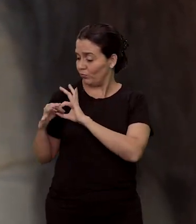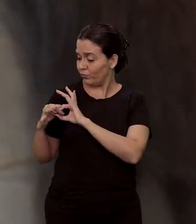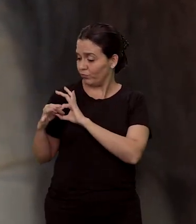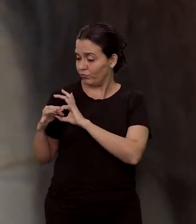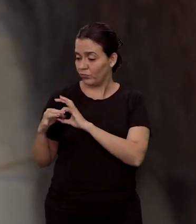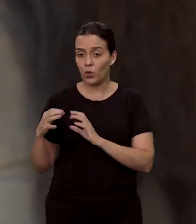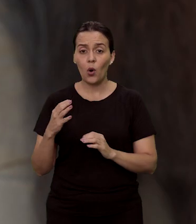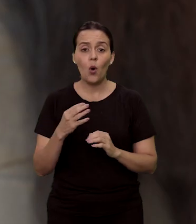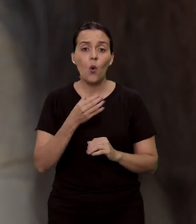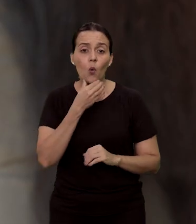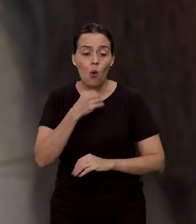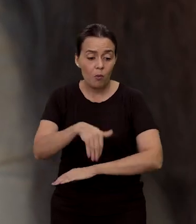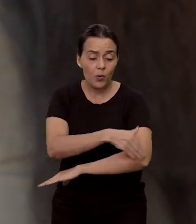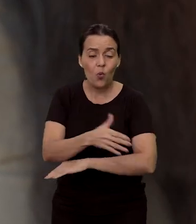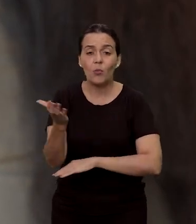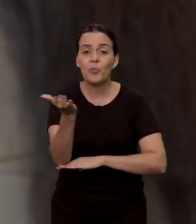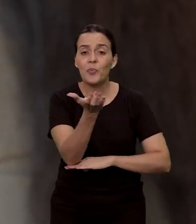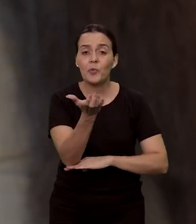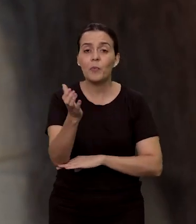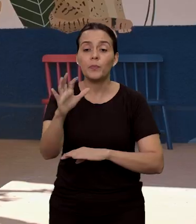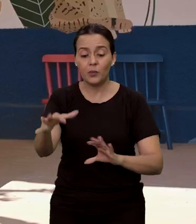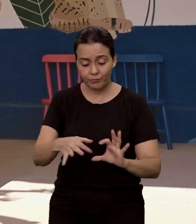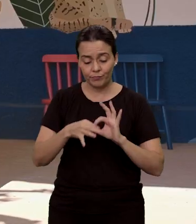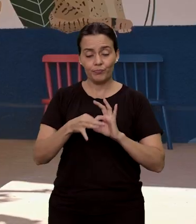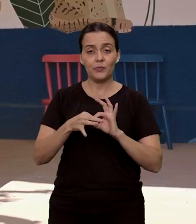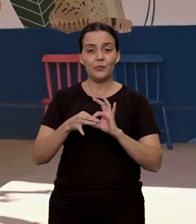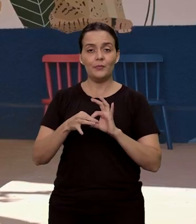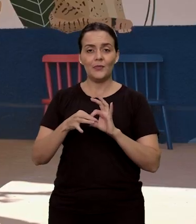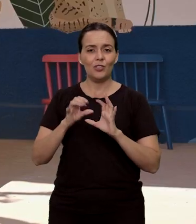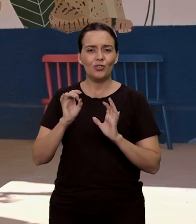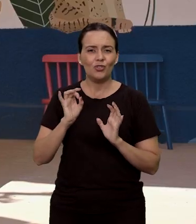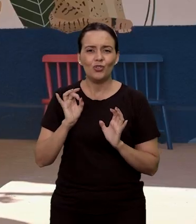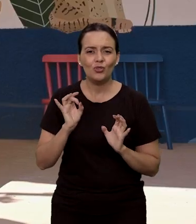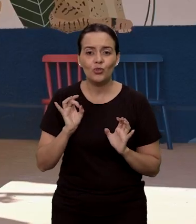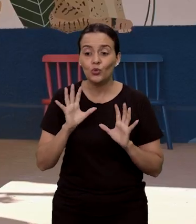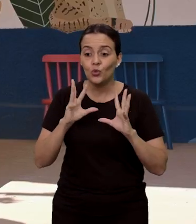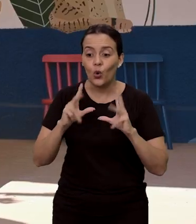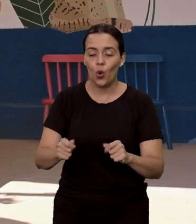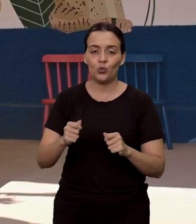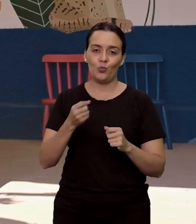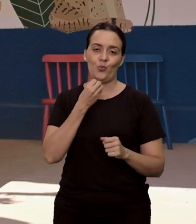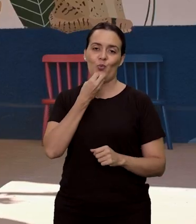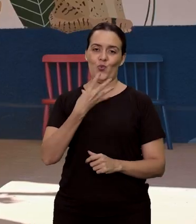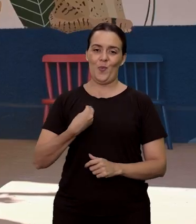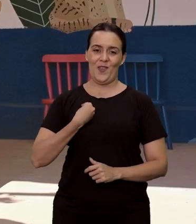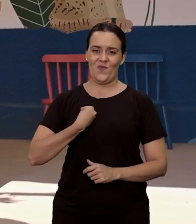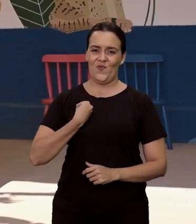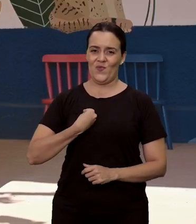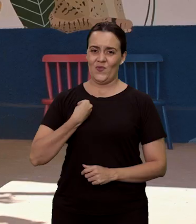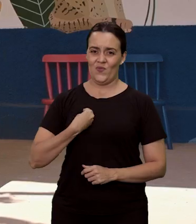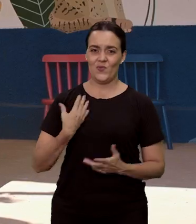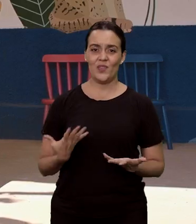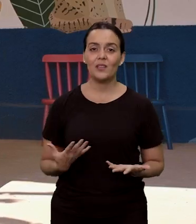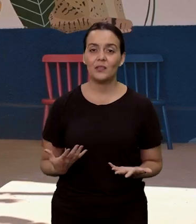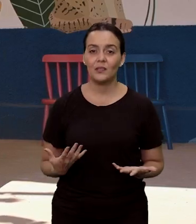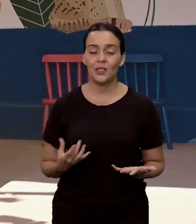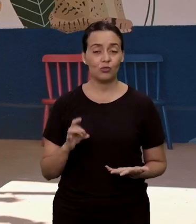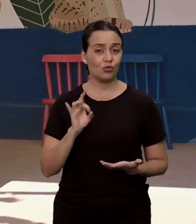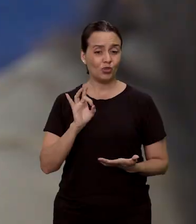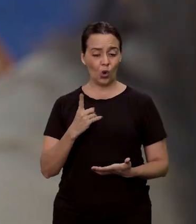de rua, quando as pessoas que estão fora dessa bolinha também estiverem bem. A gente tem que parar de pensar apenas